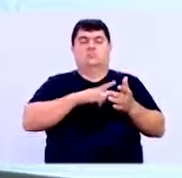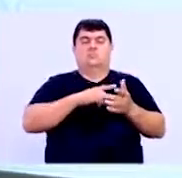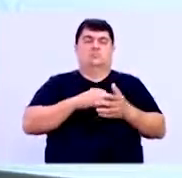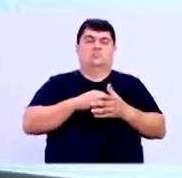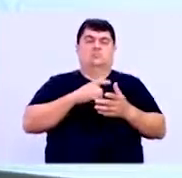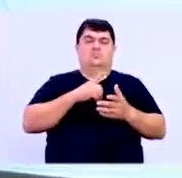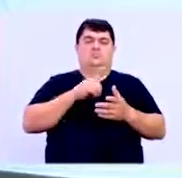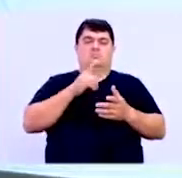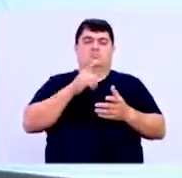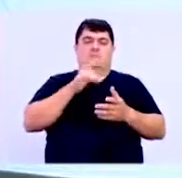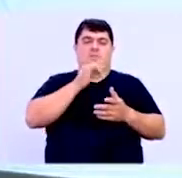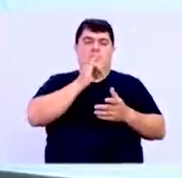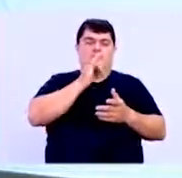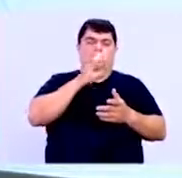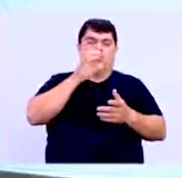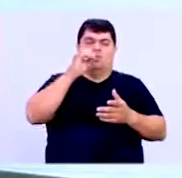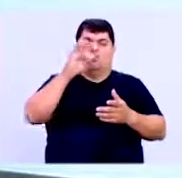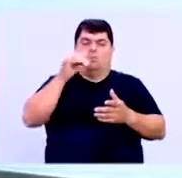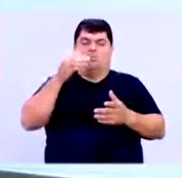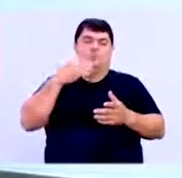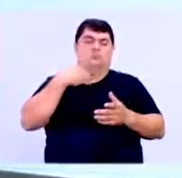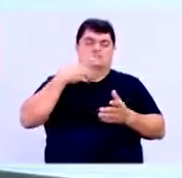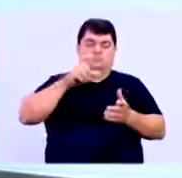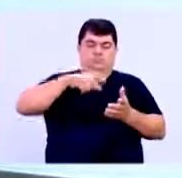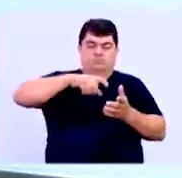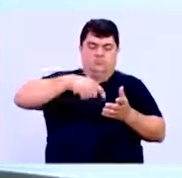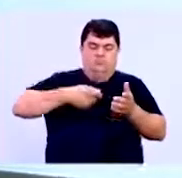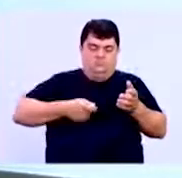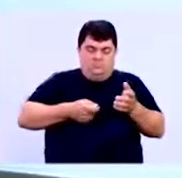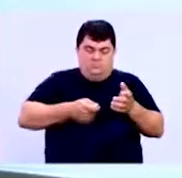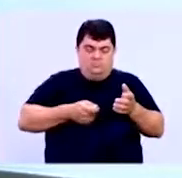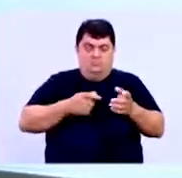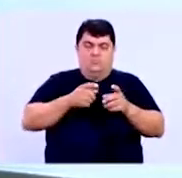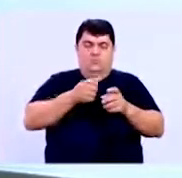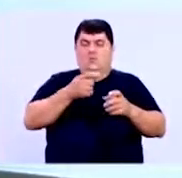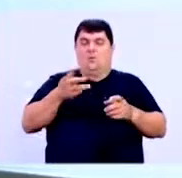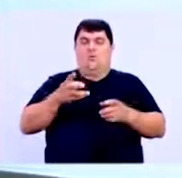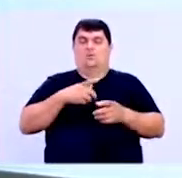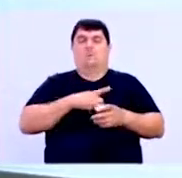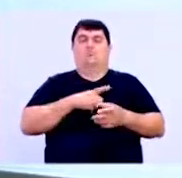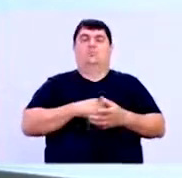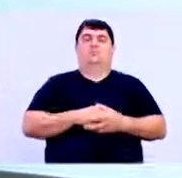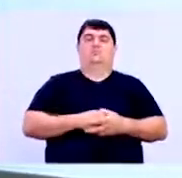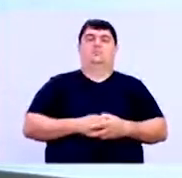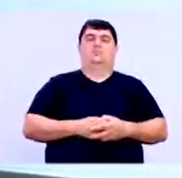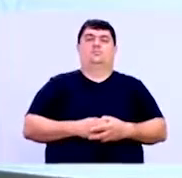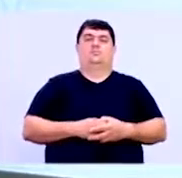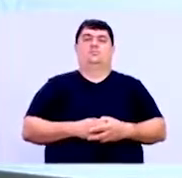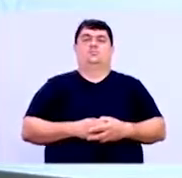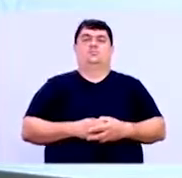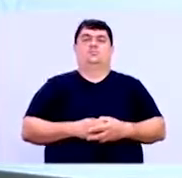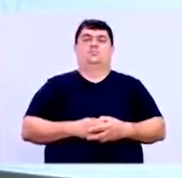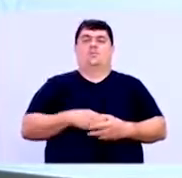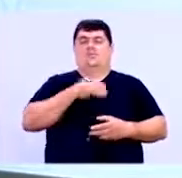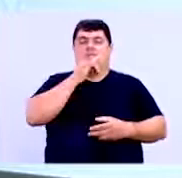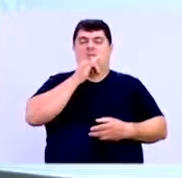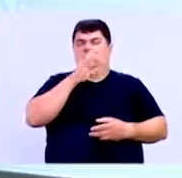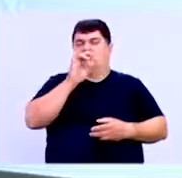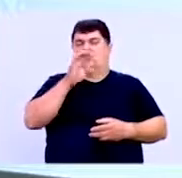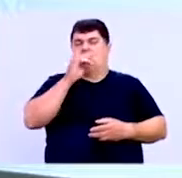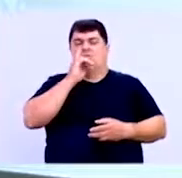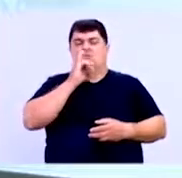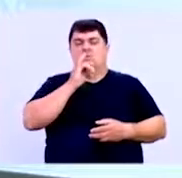movimenta. A conta no banco, essa maquineta, né, a quantidade de recebíveis. E aí vamos dizer 10%, só para ficar